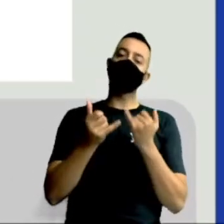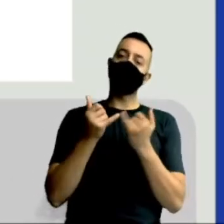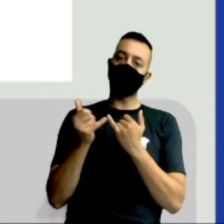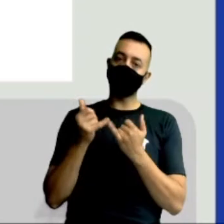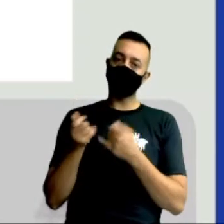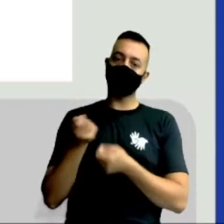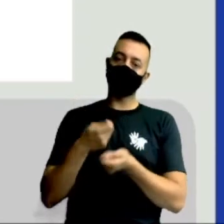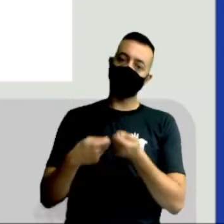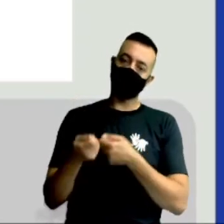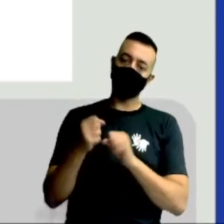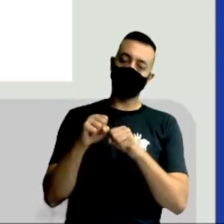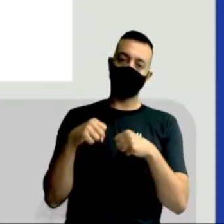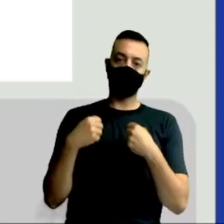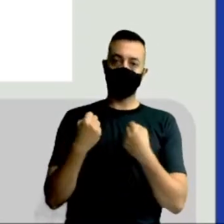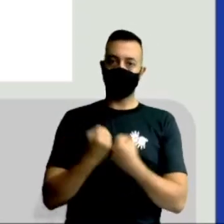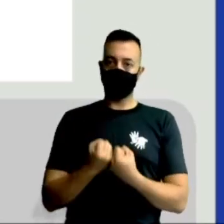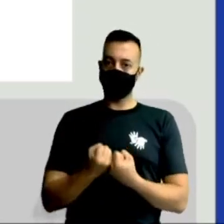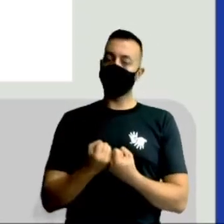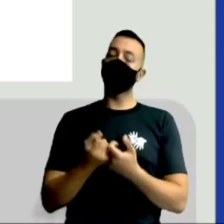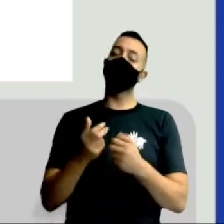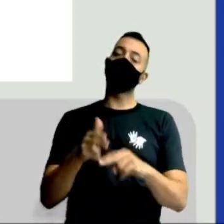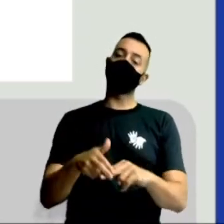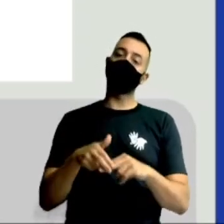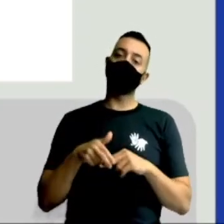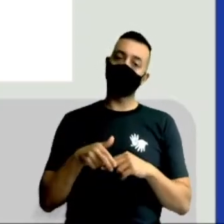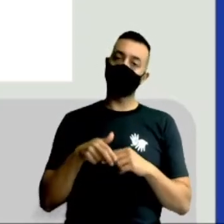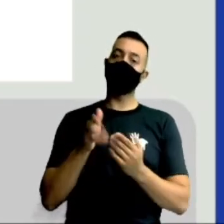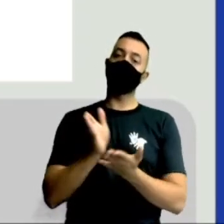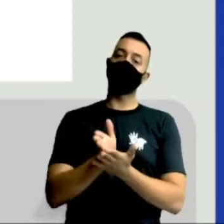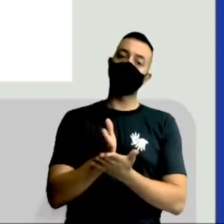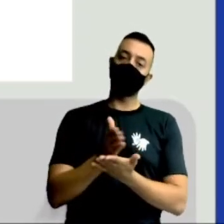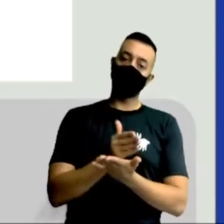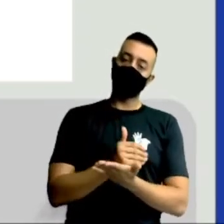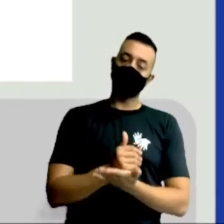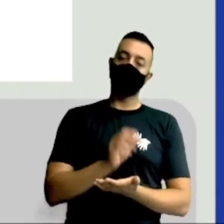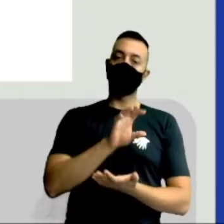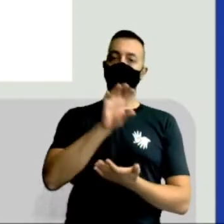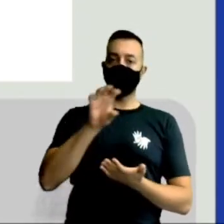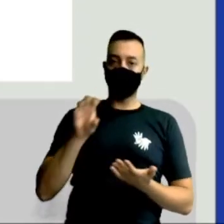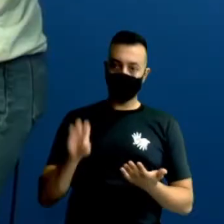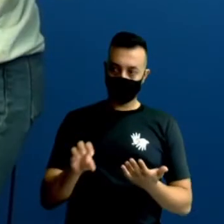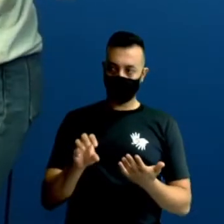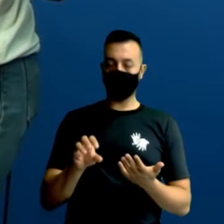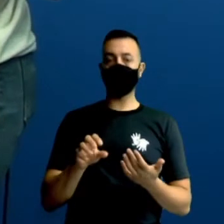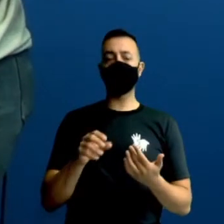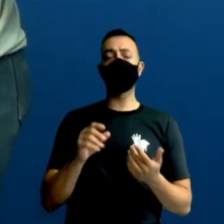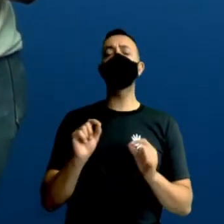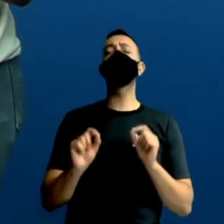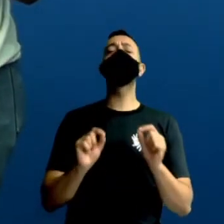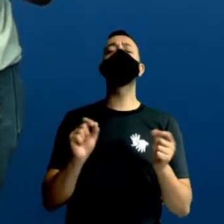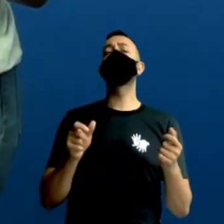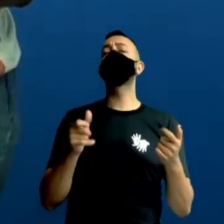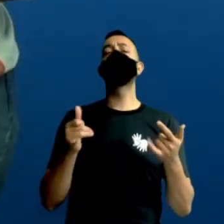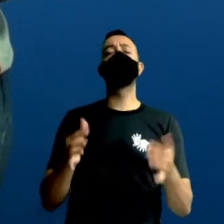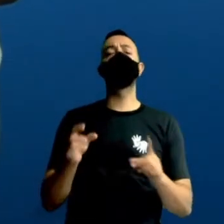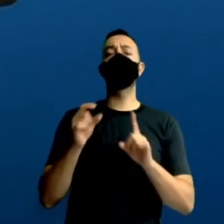similaridades econômicas e sociais, que por sua vez são subdivididas em micro-regiões. O que ele está querendo dizer aí com um monte de palavrinhas